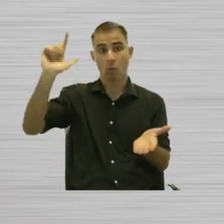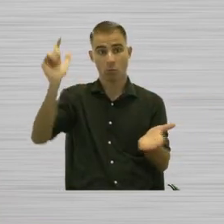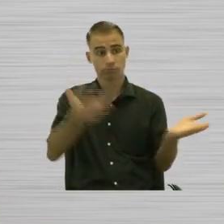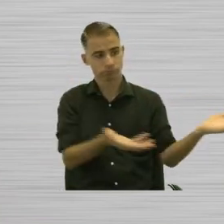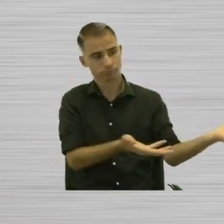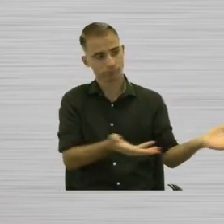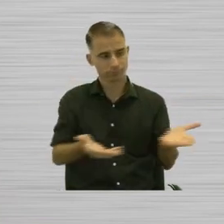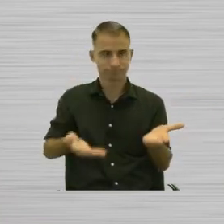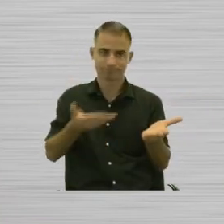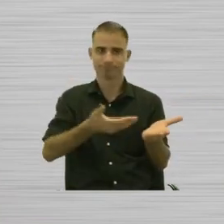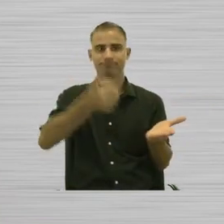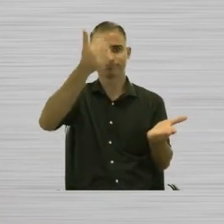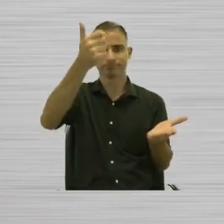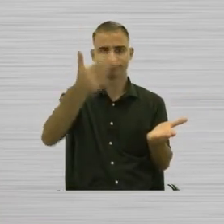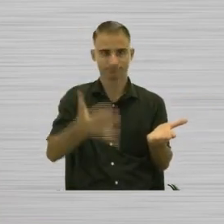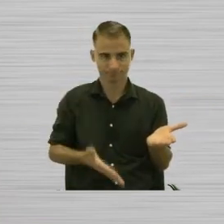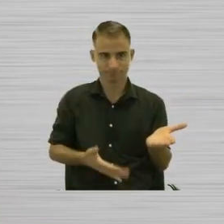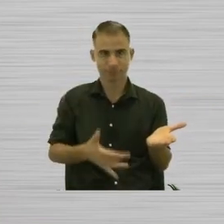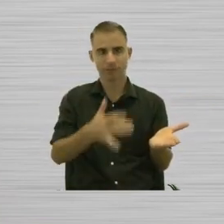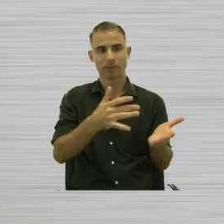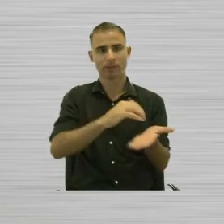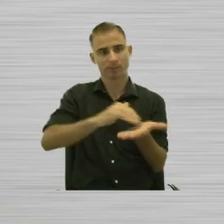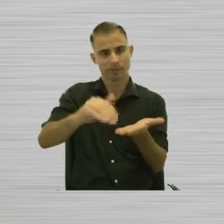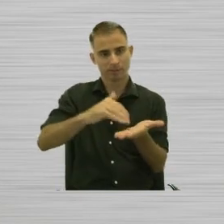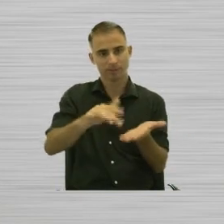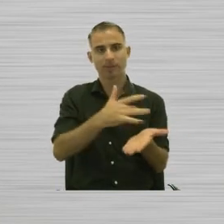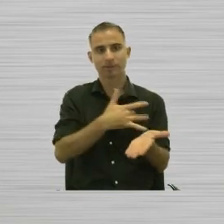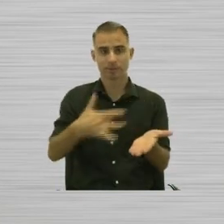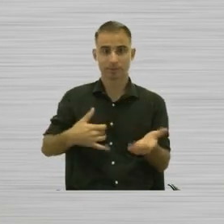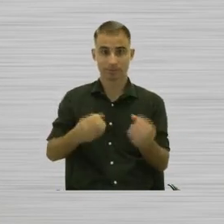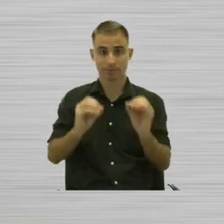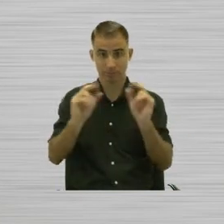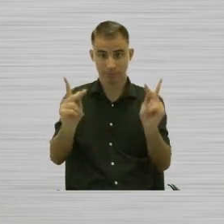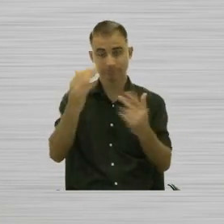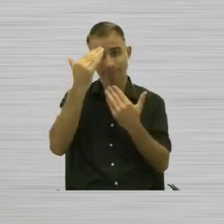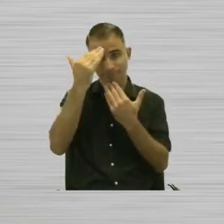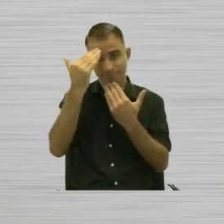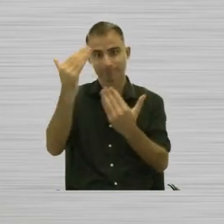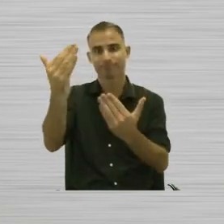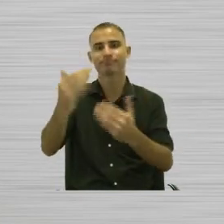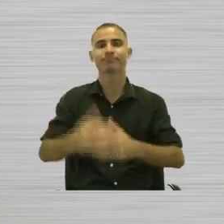dos dados da secretaria. Tá joia? Obrigada.